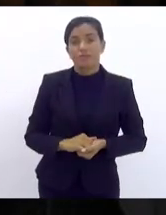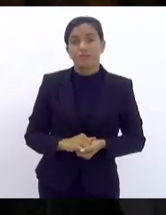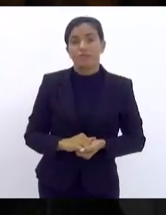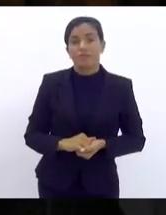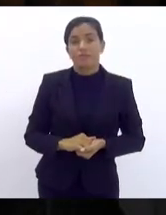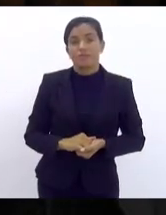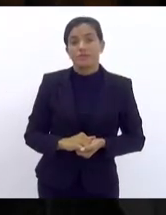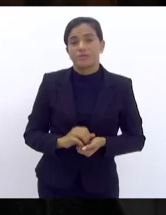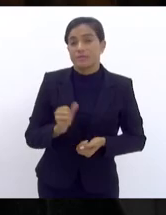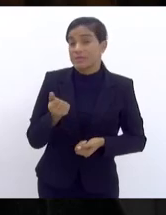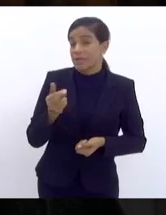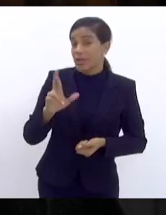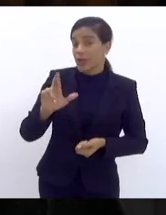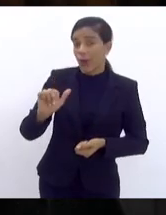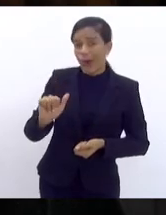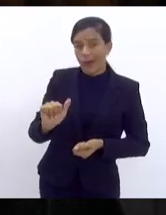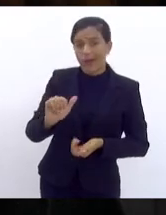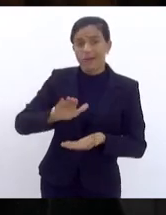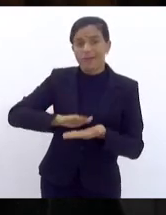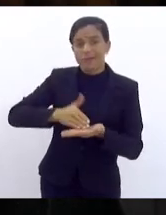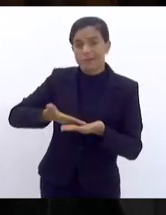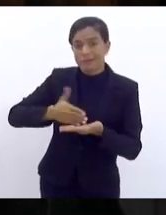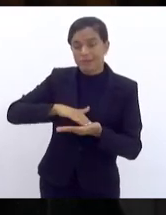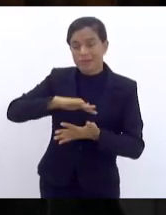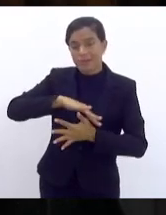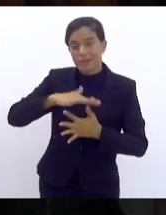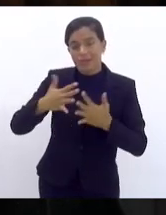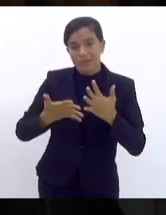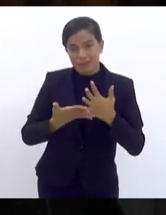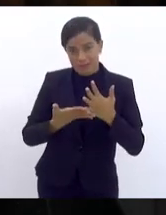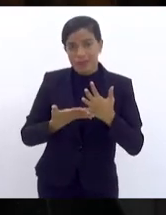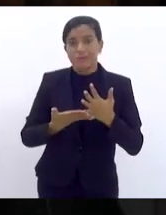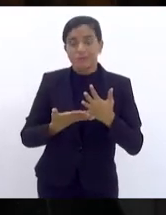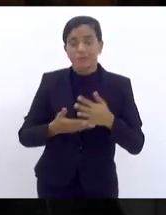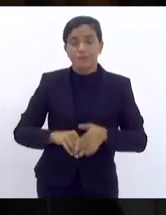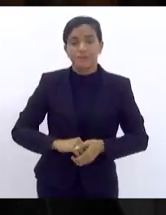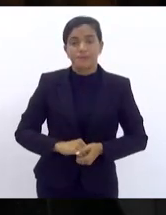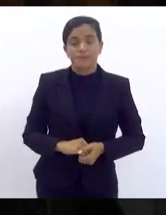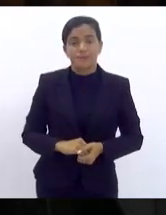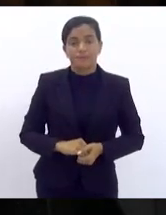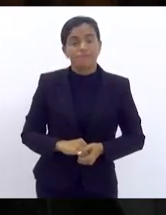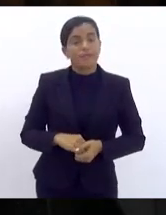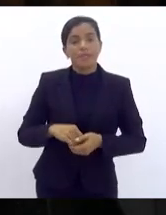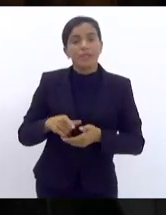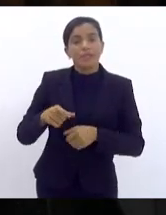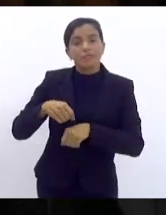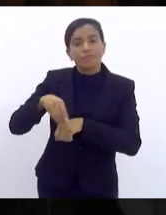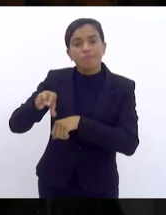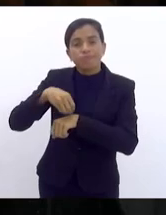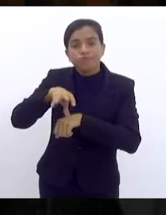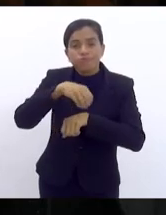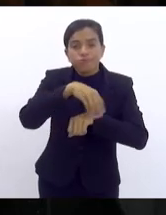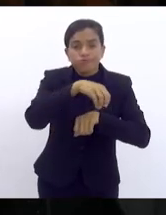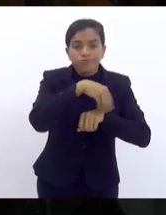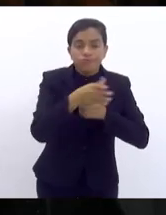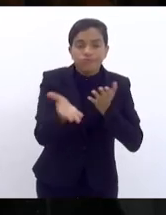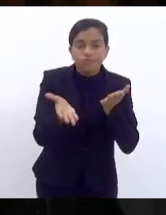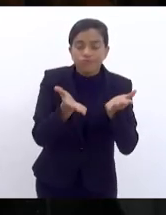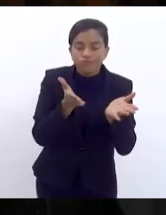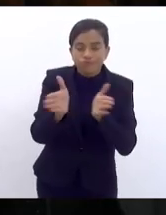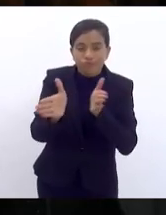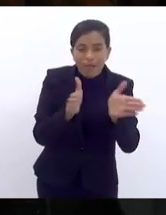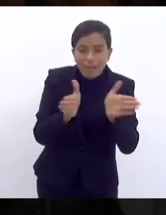senhora intérprete da Língua de Libras, que leva a nossa voz aos